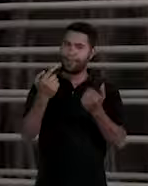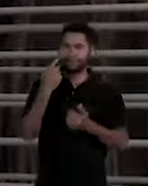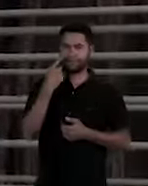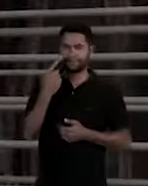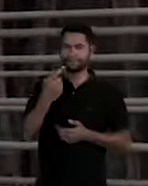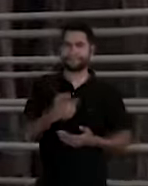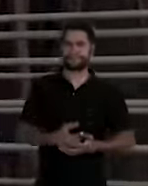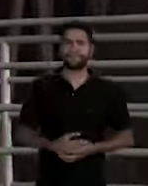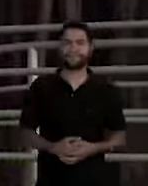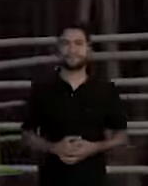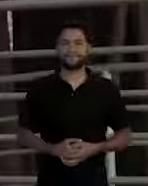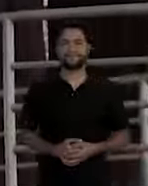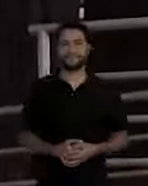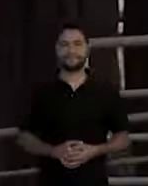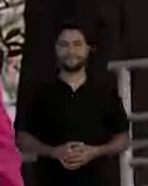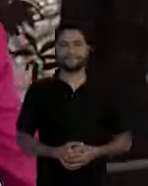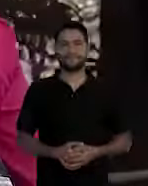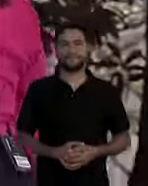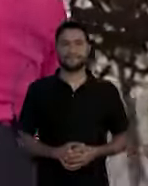comigo!